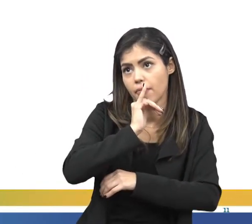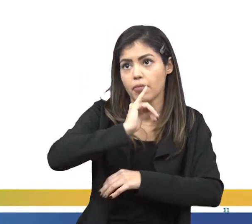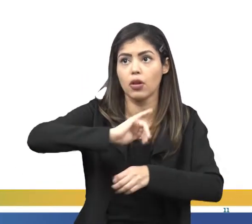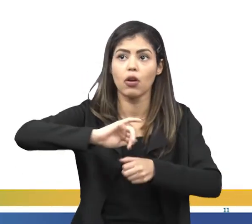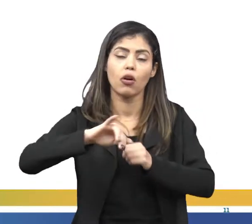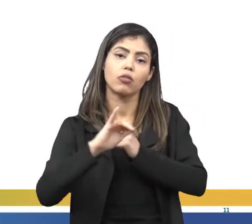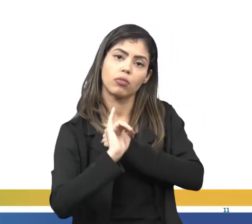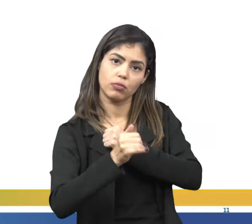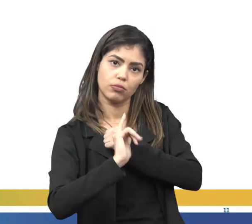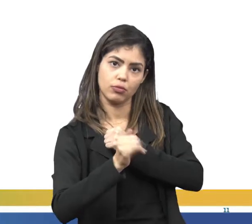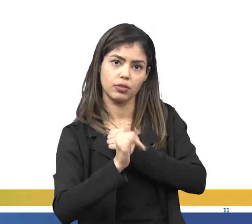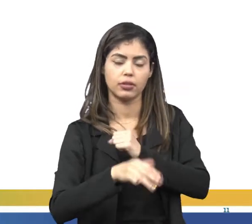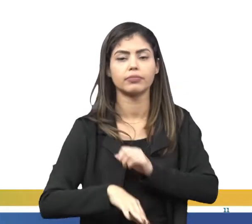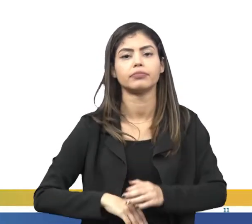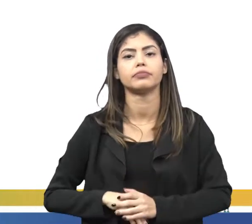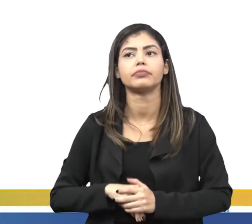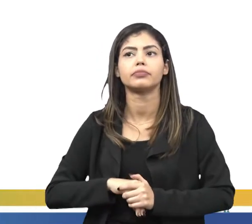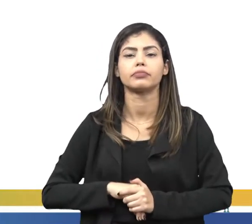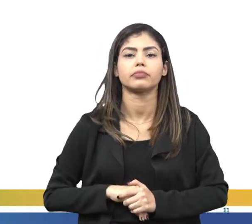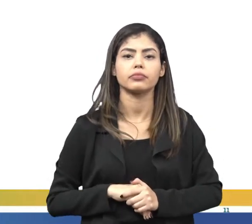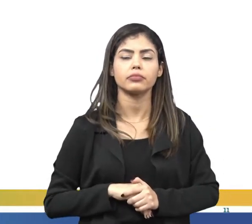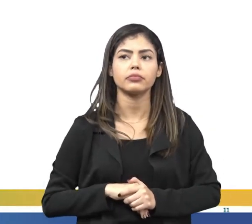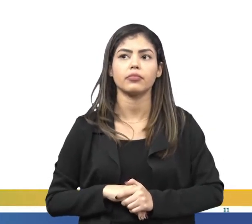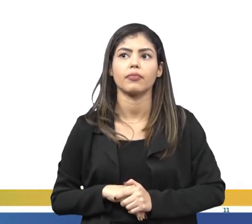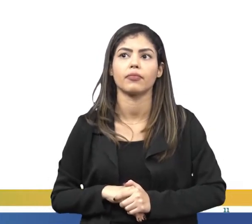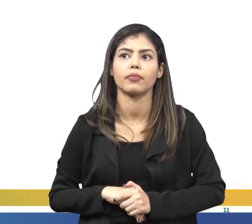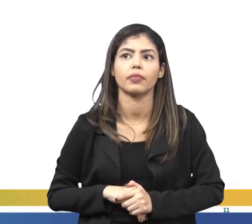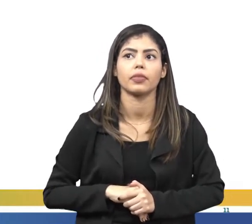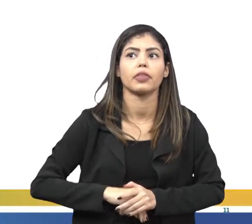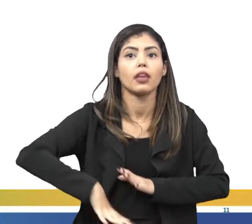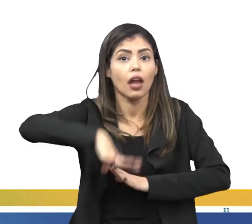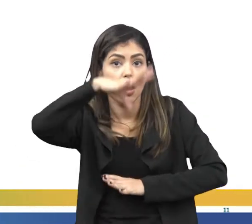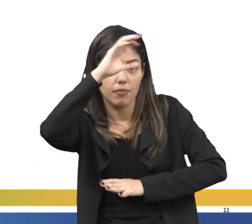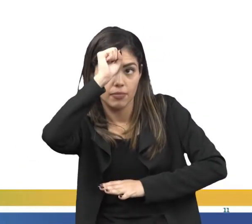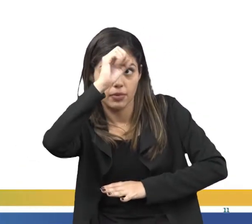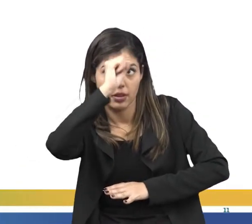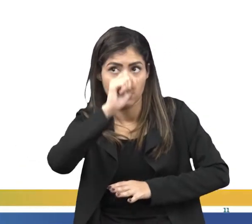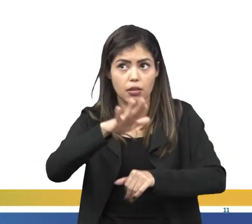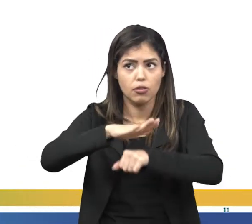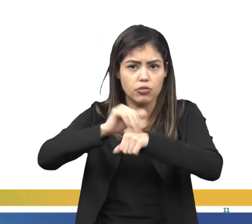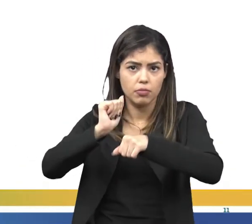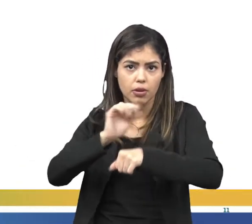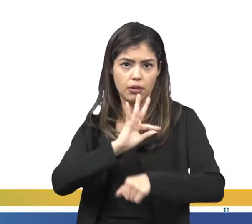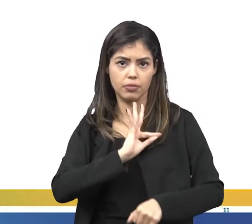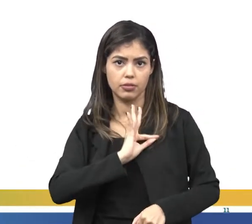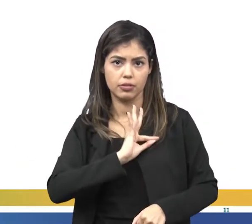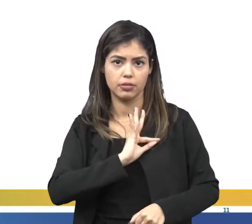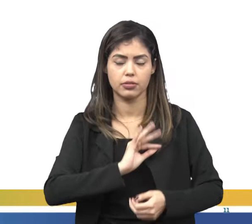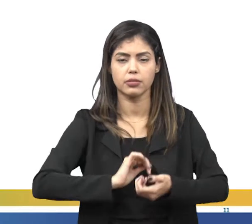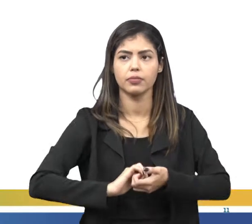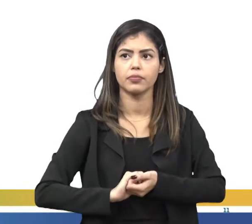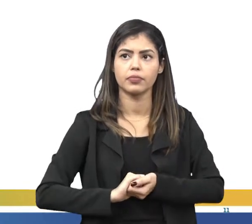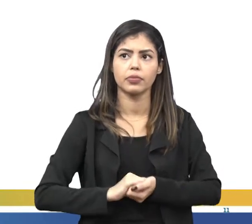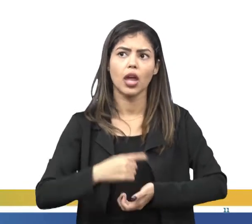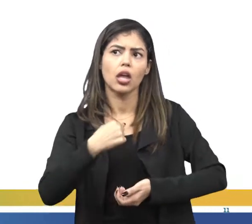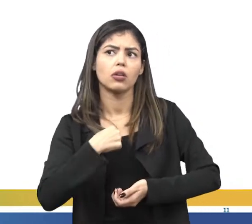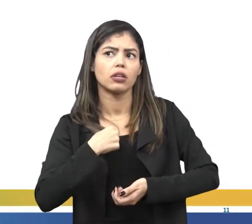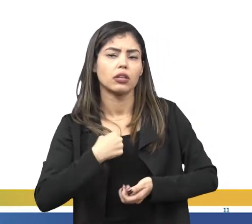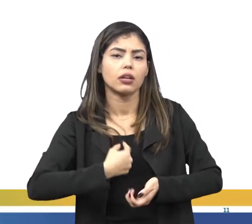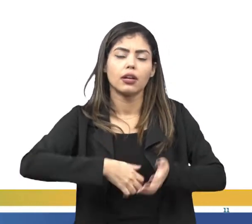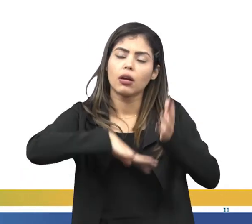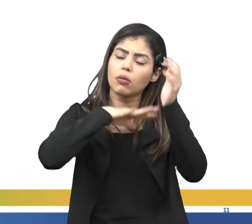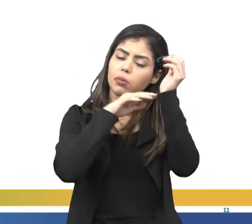crônica narrativa. Vamos lá? Aprenda a chamar a polícia. Luiz Fernando Veríssimo. Eu tenho um sono